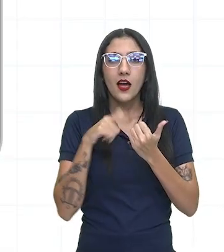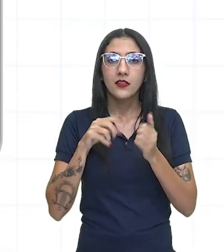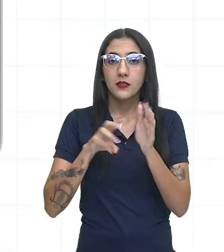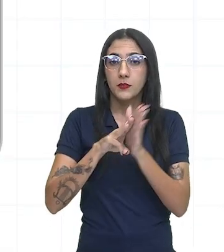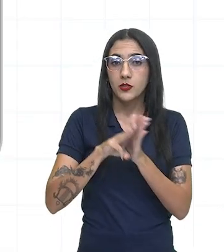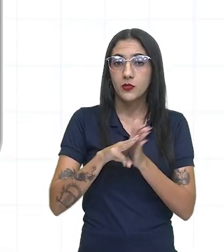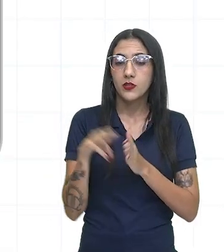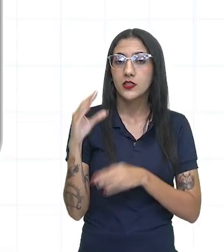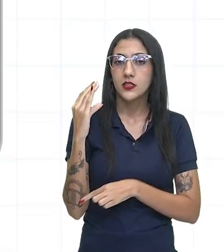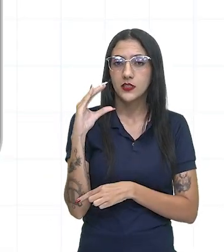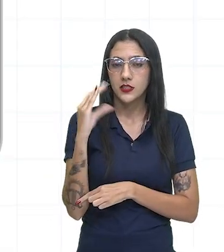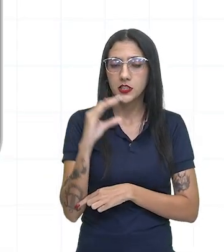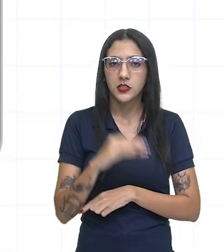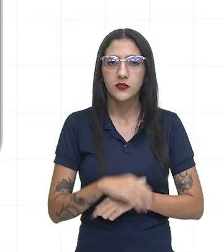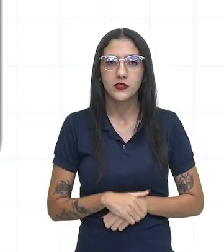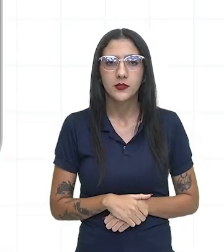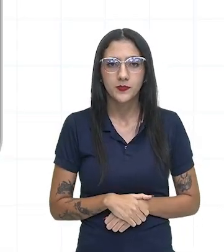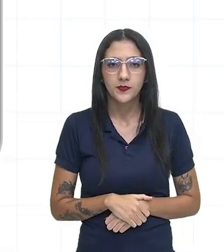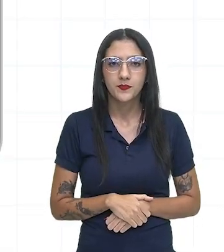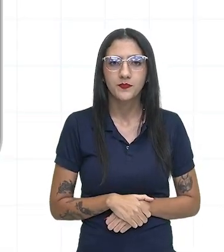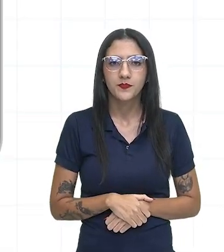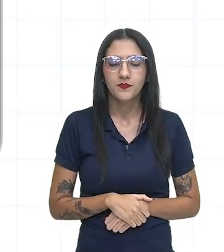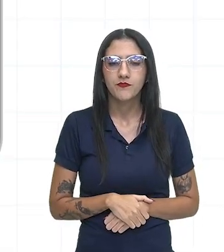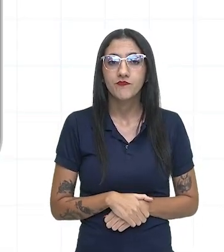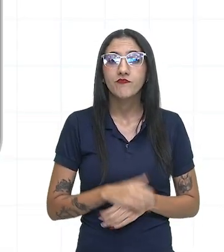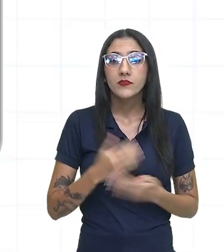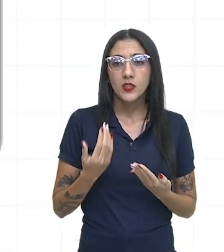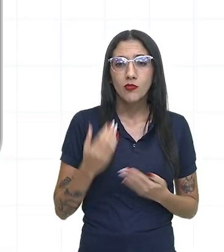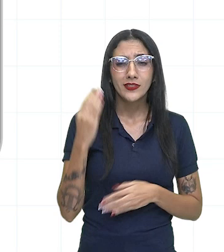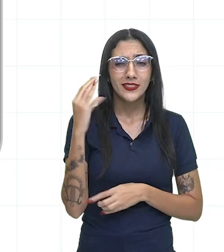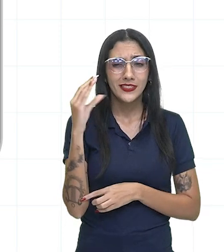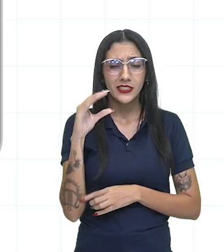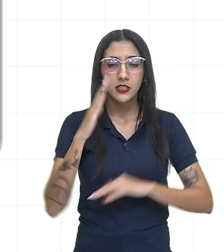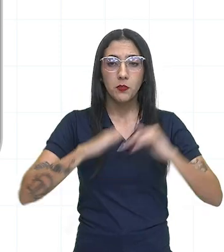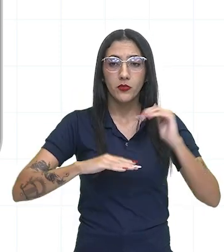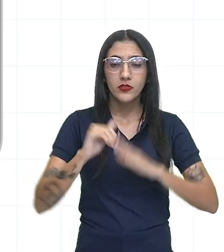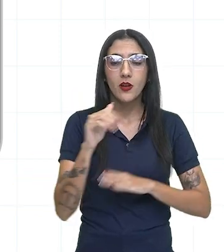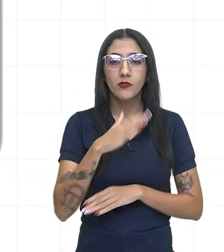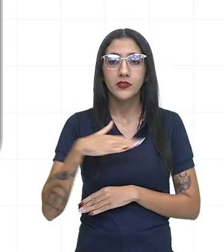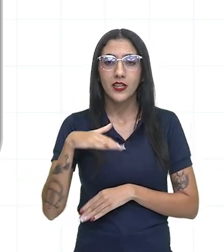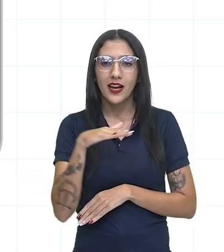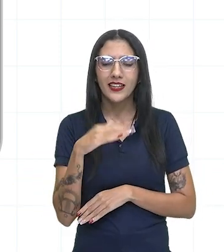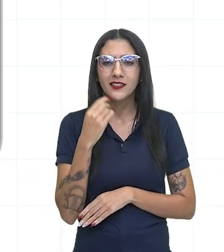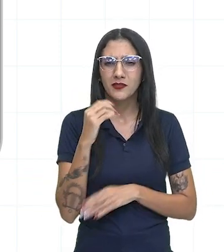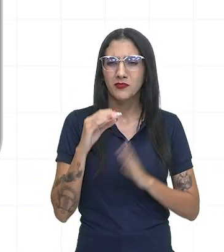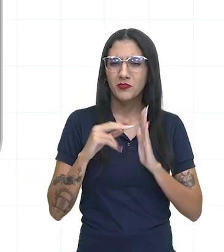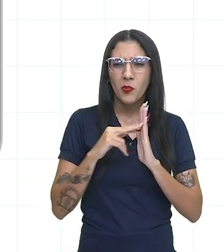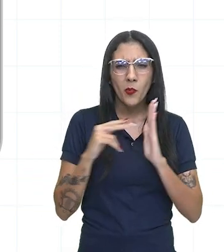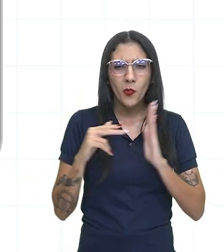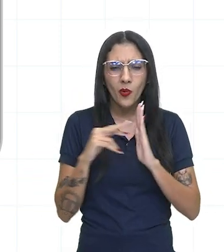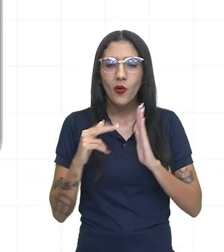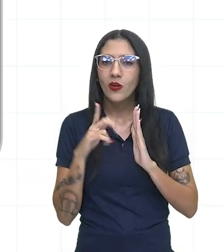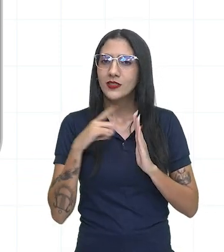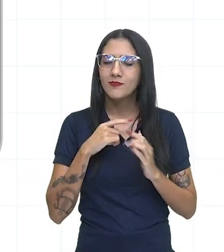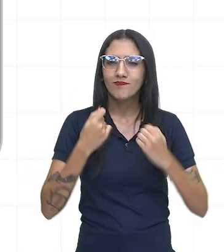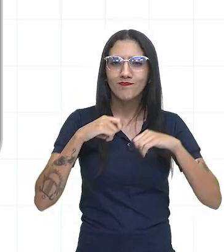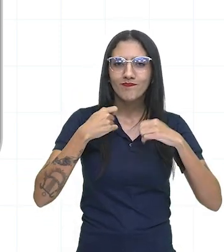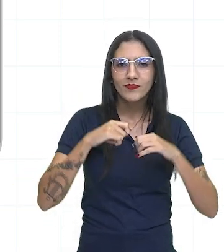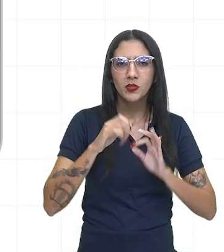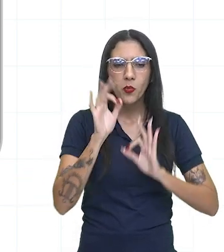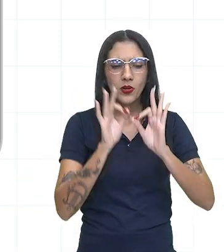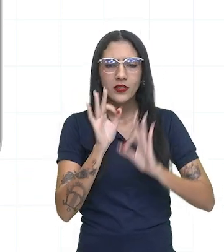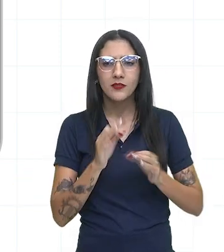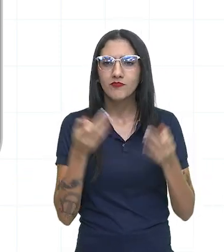método científico. Cientistas curiosos seguem etapas sistemáticas para explorar